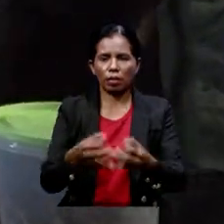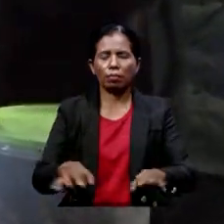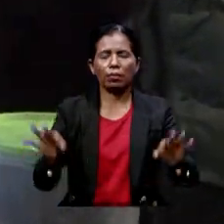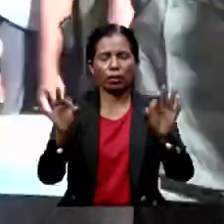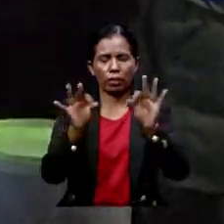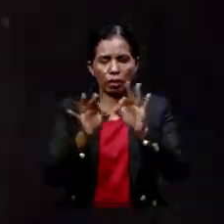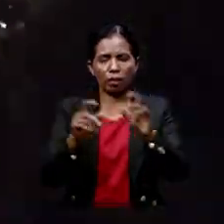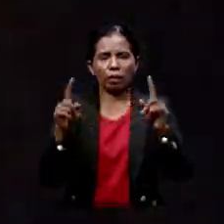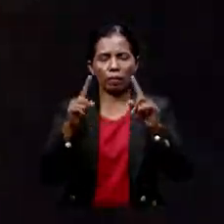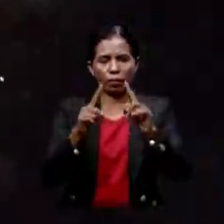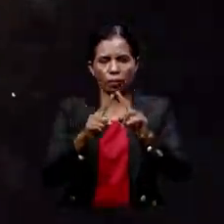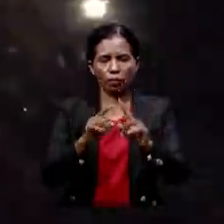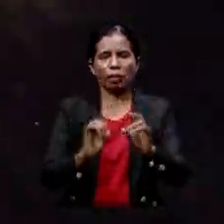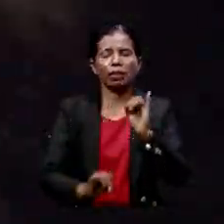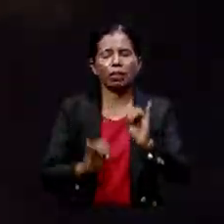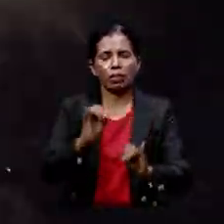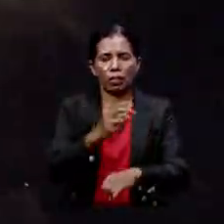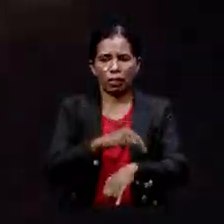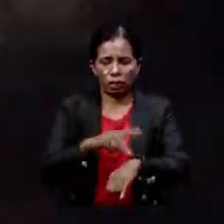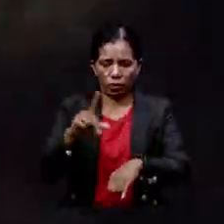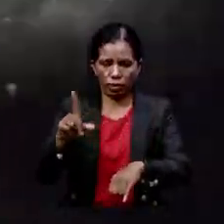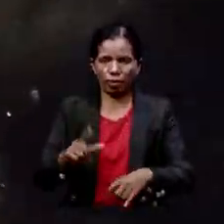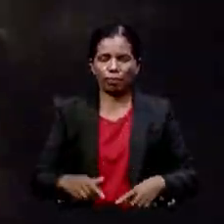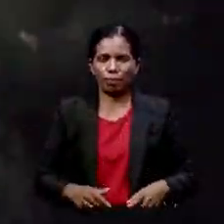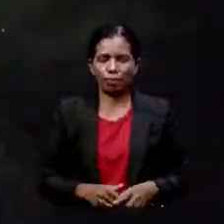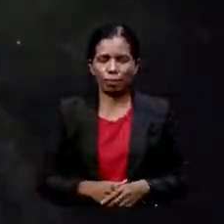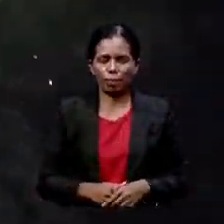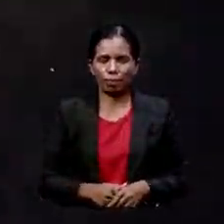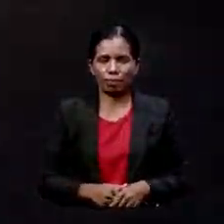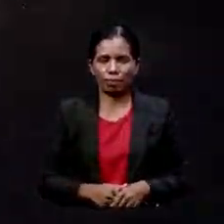usi kultura no identidade nasional. Adriano Verdial, Rafael Lujeres, ZMN.